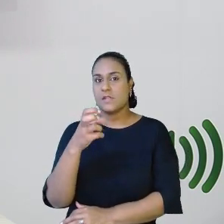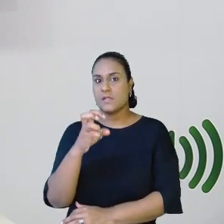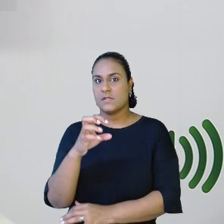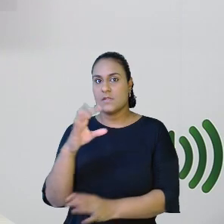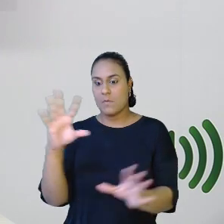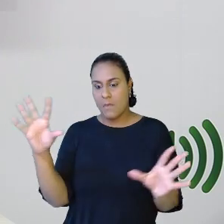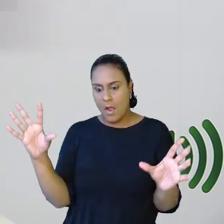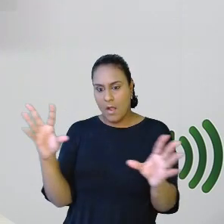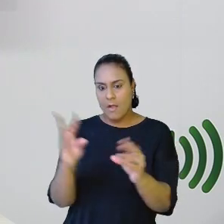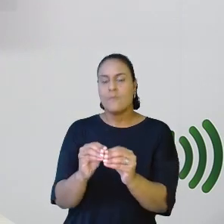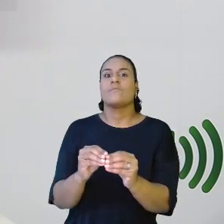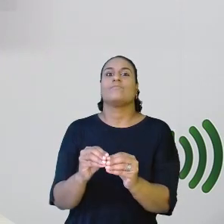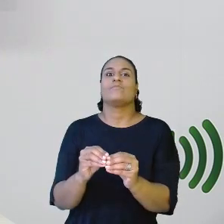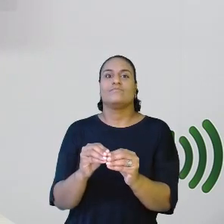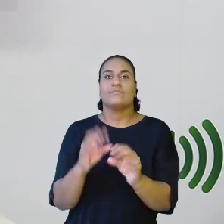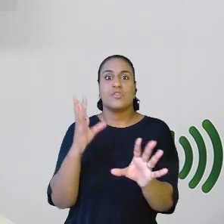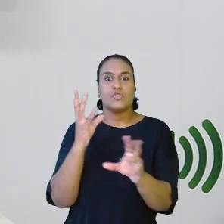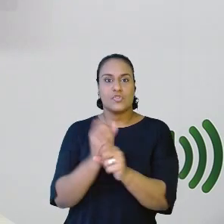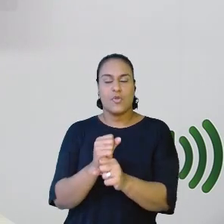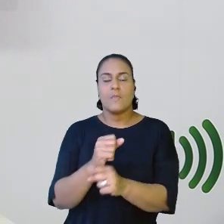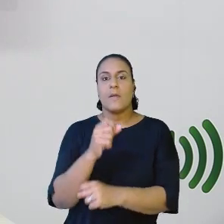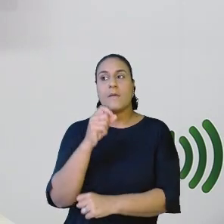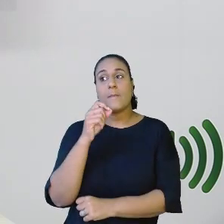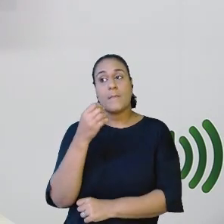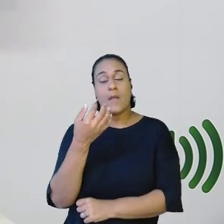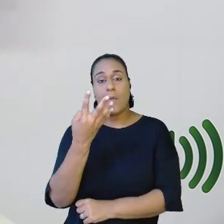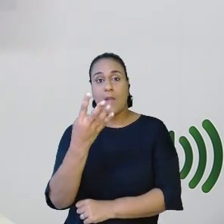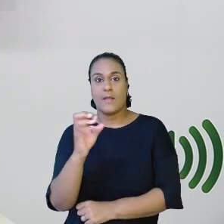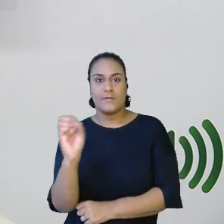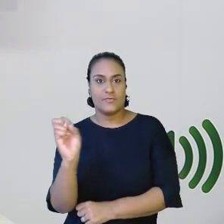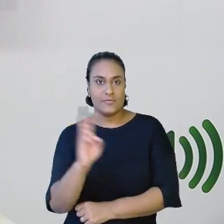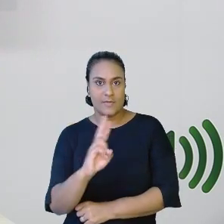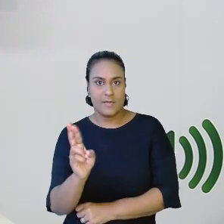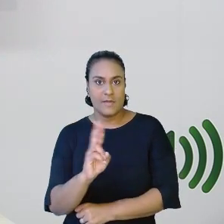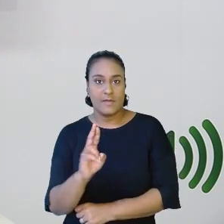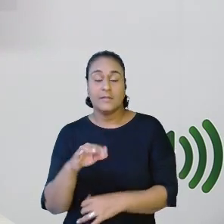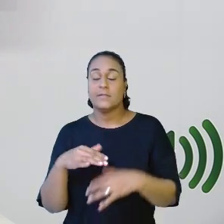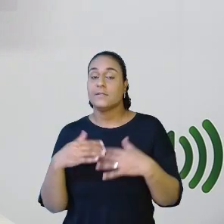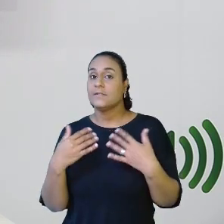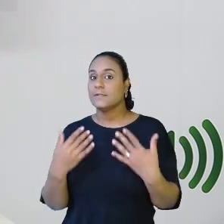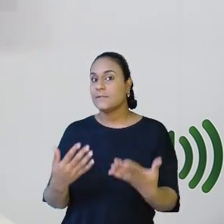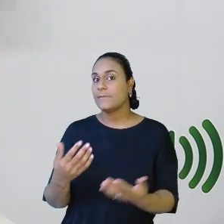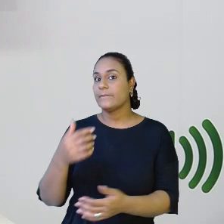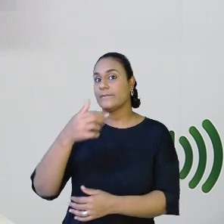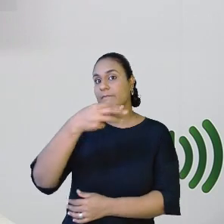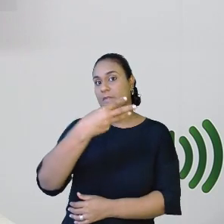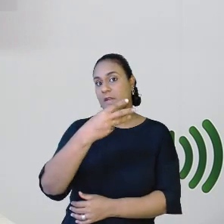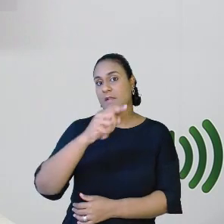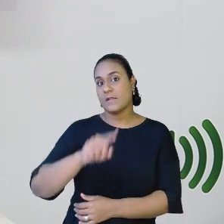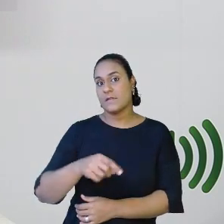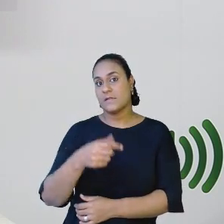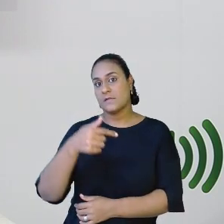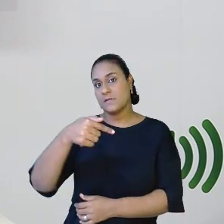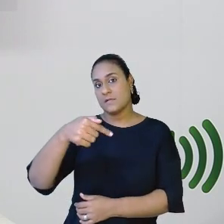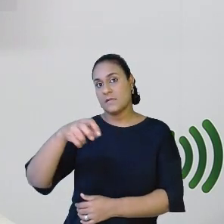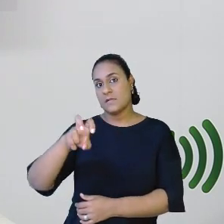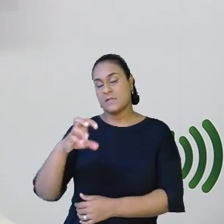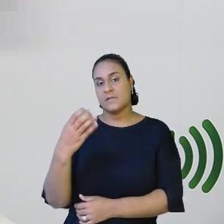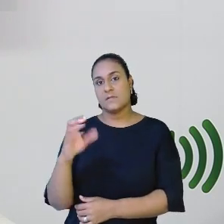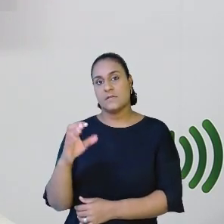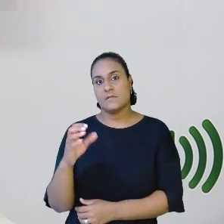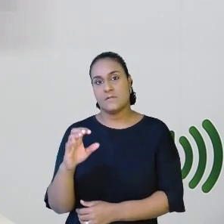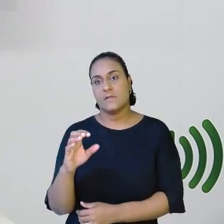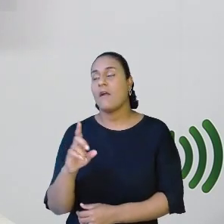para aumentar ali para R$ 4,00, que nós não queremos. Então, a tarifa aí de R$ 3,75,